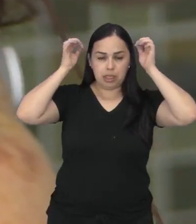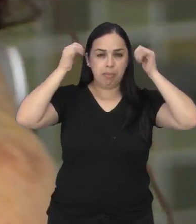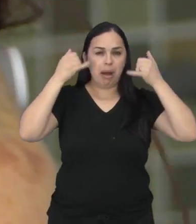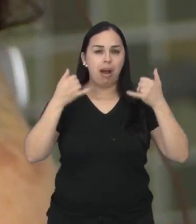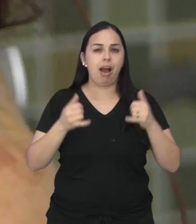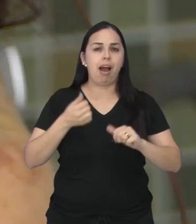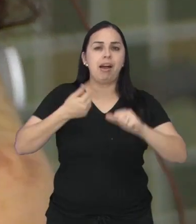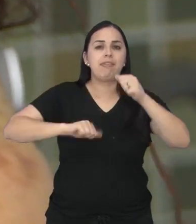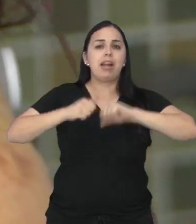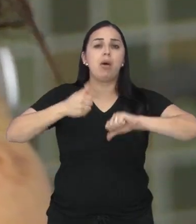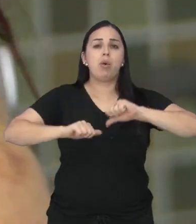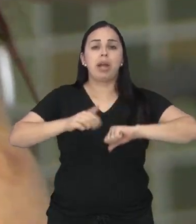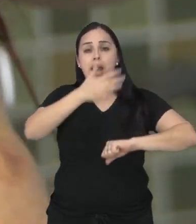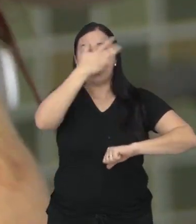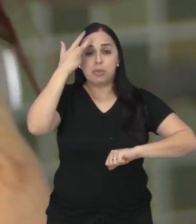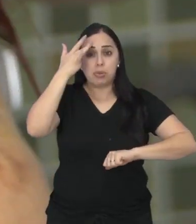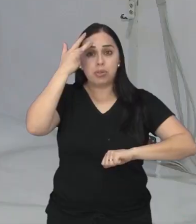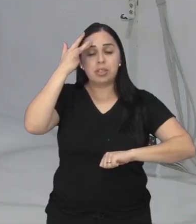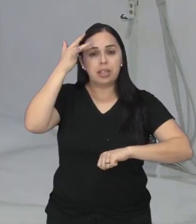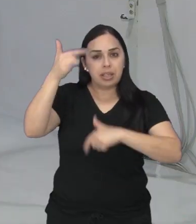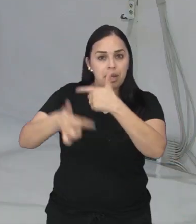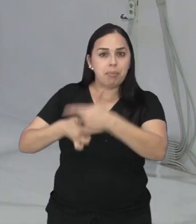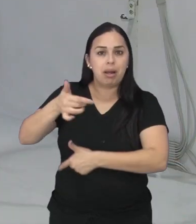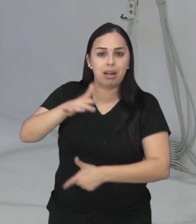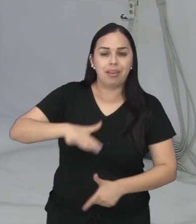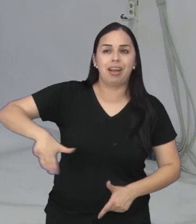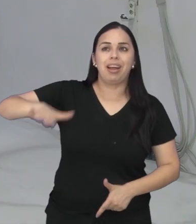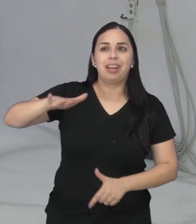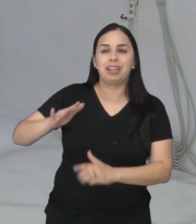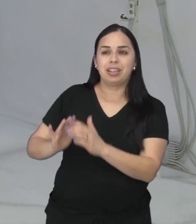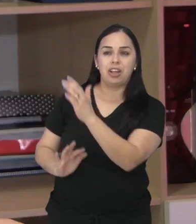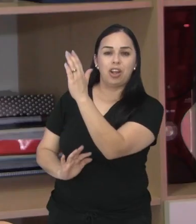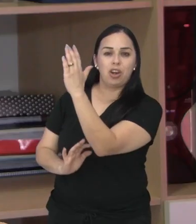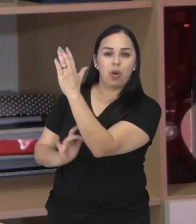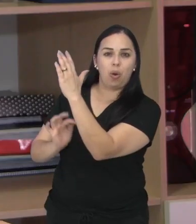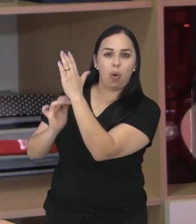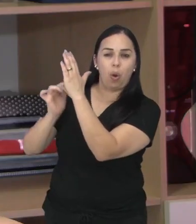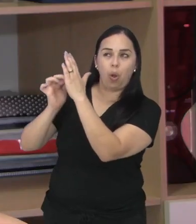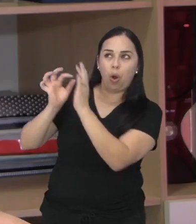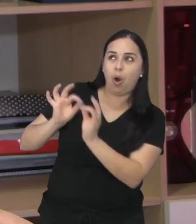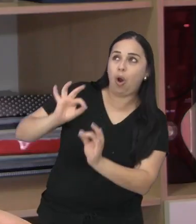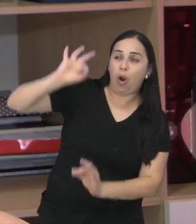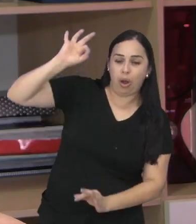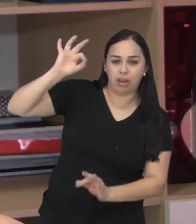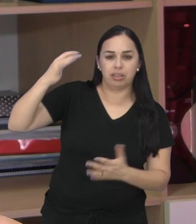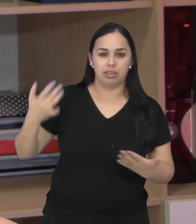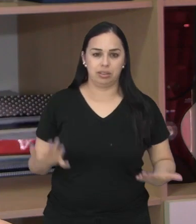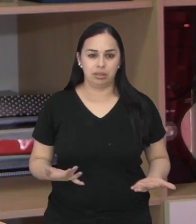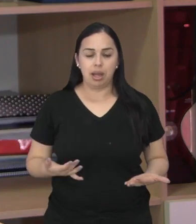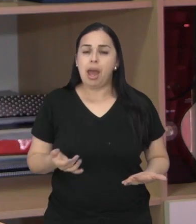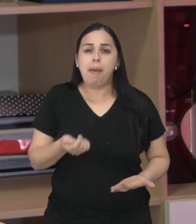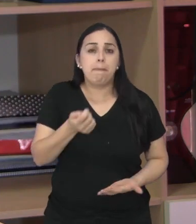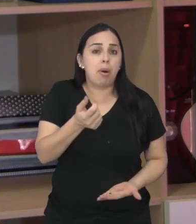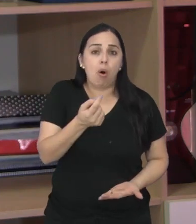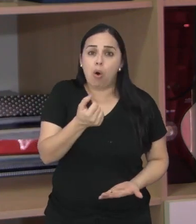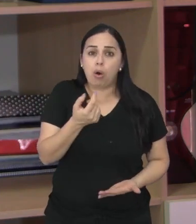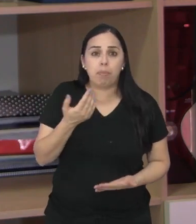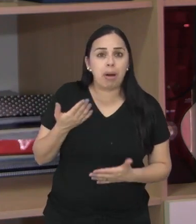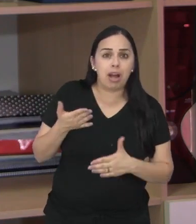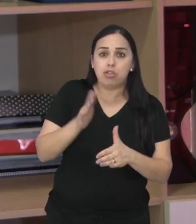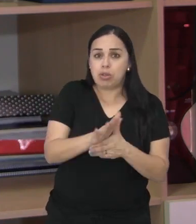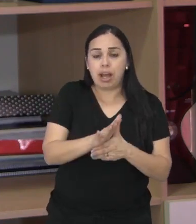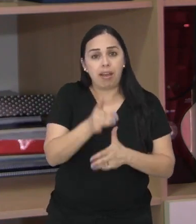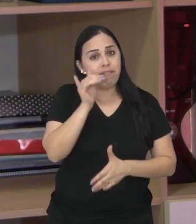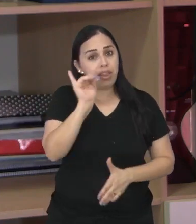para avaliar os trabalhadores que atuam em atividades nas alturas. Isso é o mínimo que pode ser feito para a prevenção